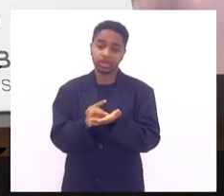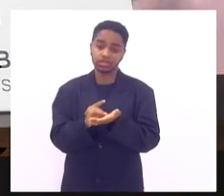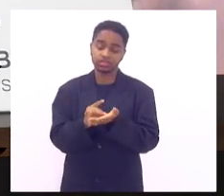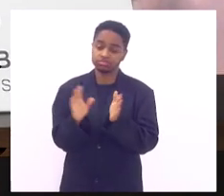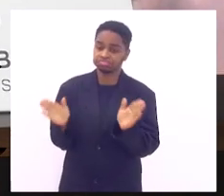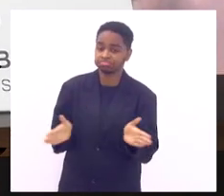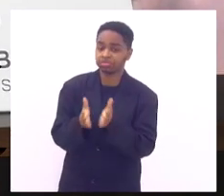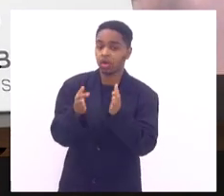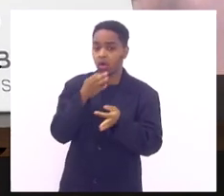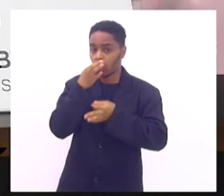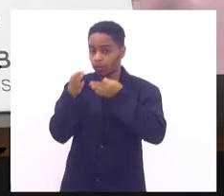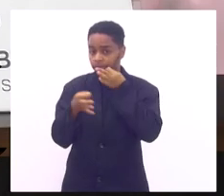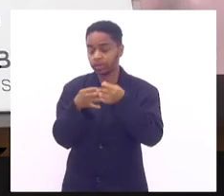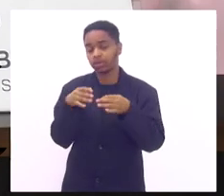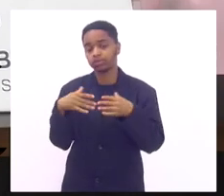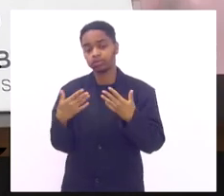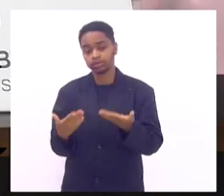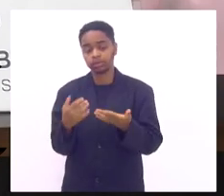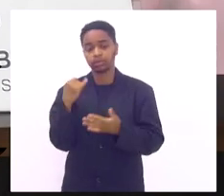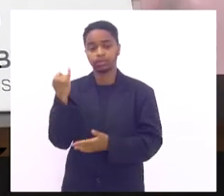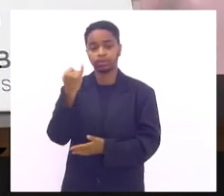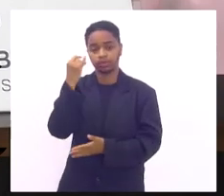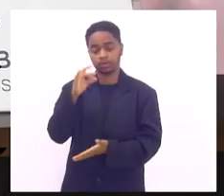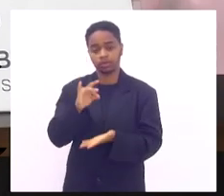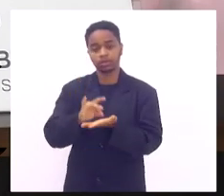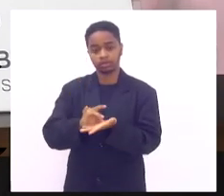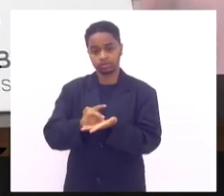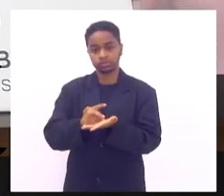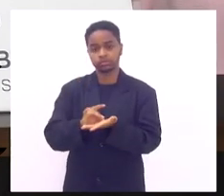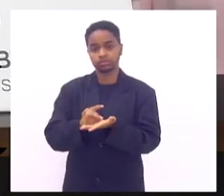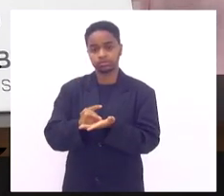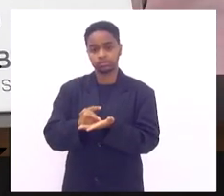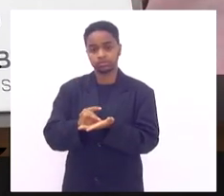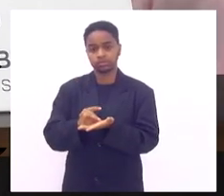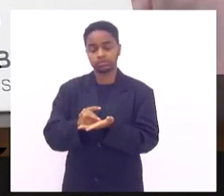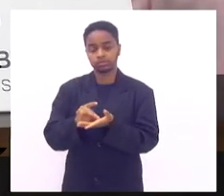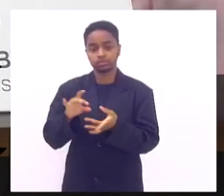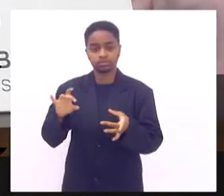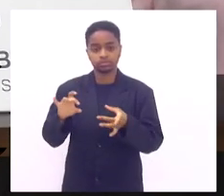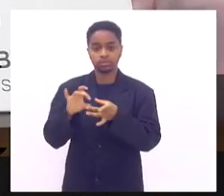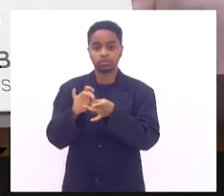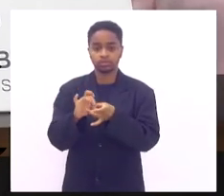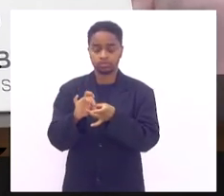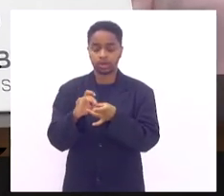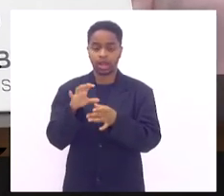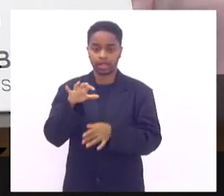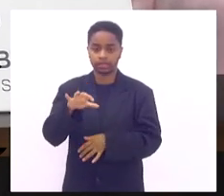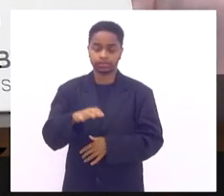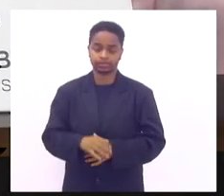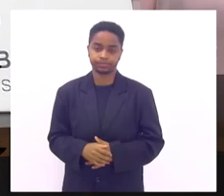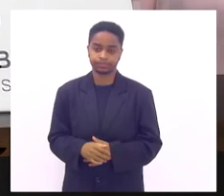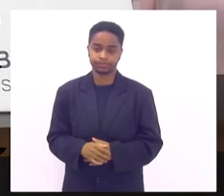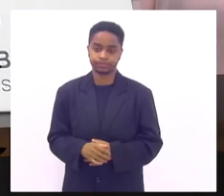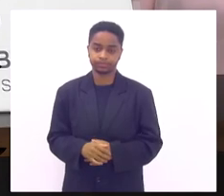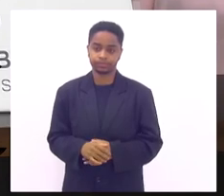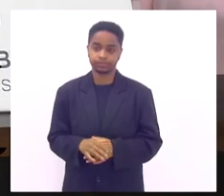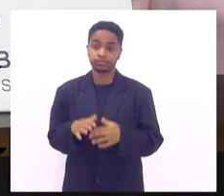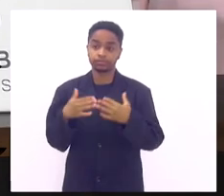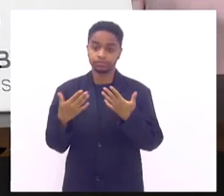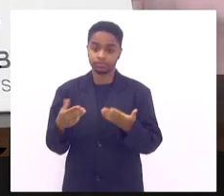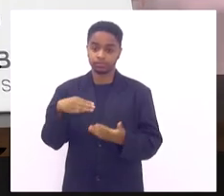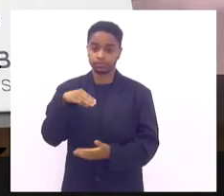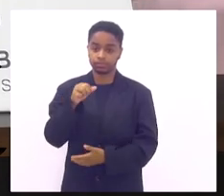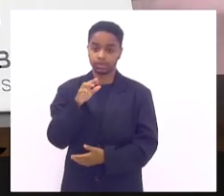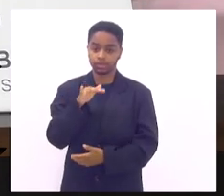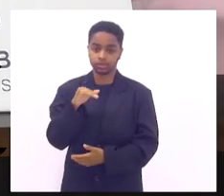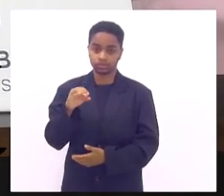opinião. Então, a importância dele está espelhada nesse sentido. Então, Márcio Martins,